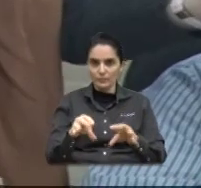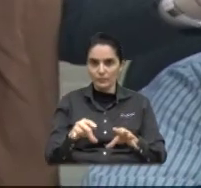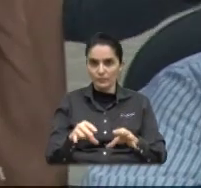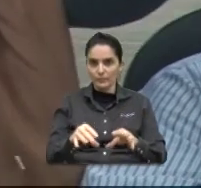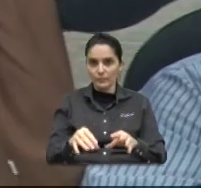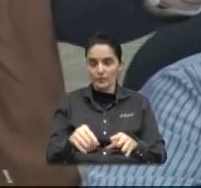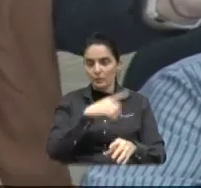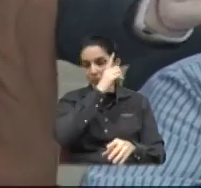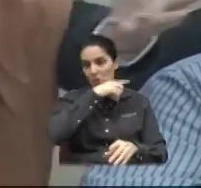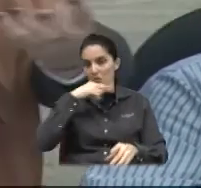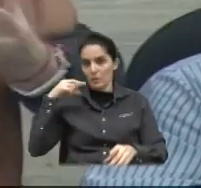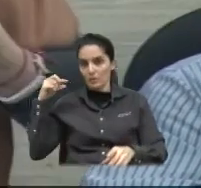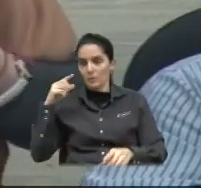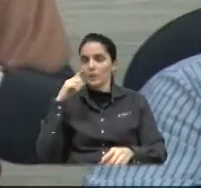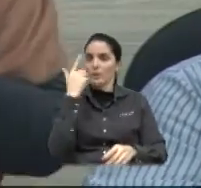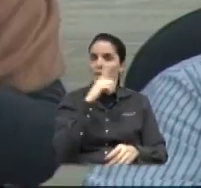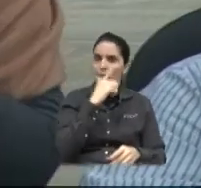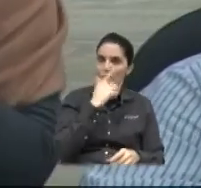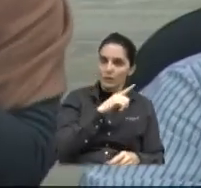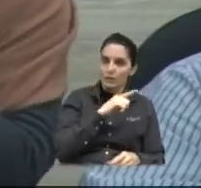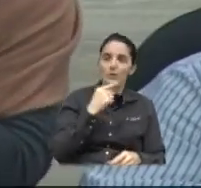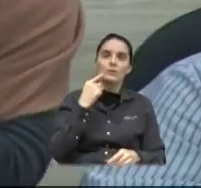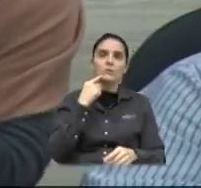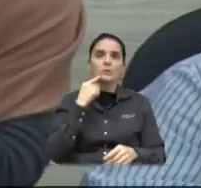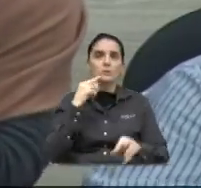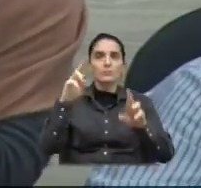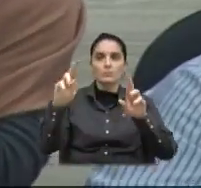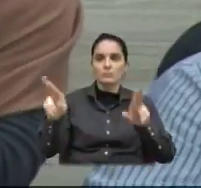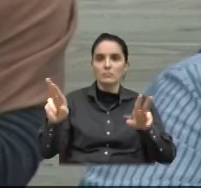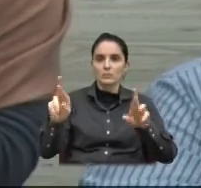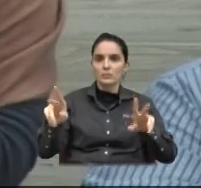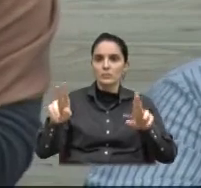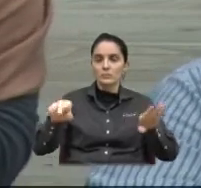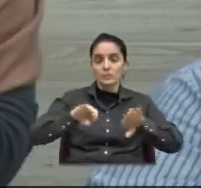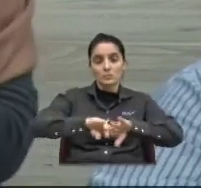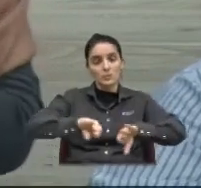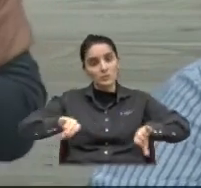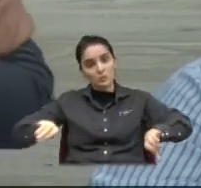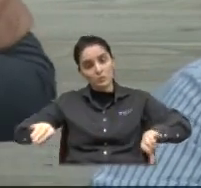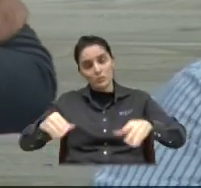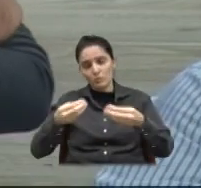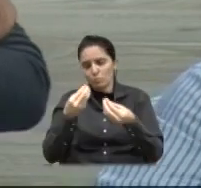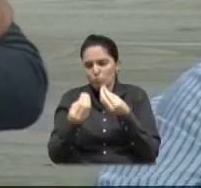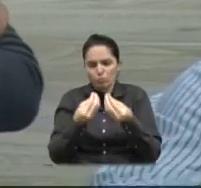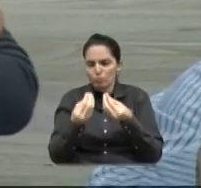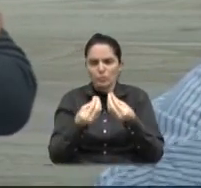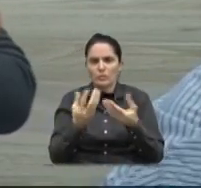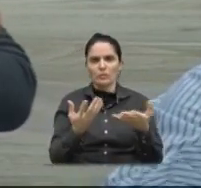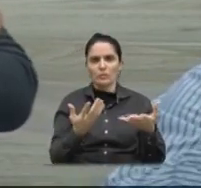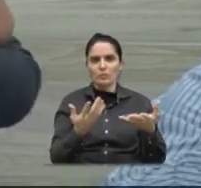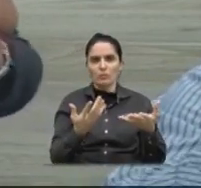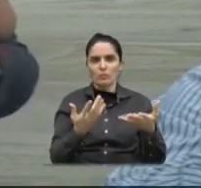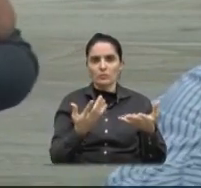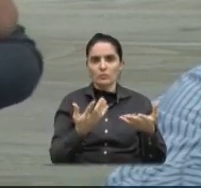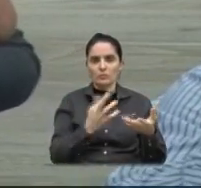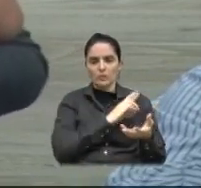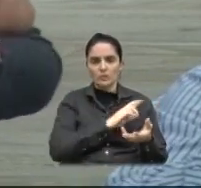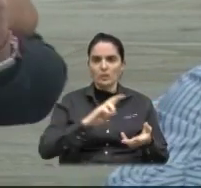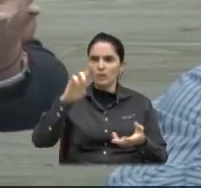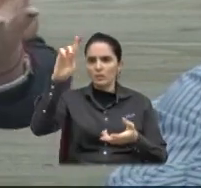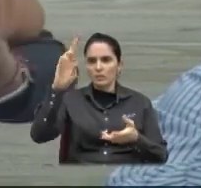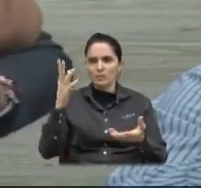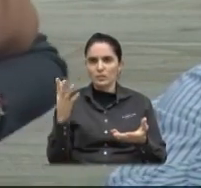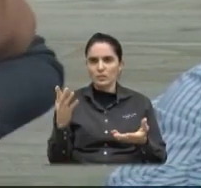como o alemão teve com o pleito teve r 20 agentes separar a questão religiosa lógico que é difícil a gente se eu